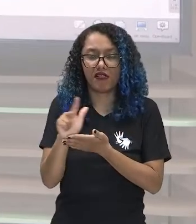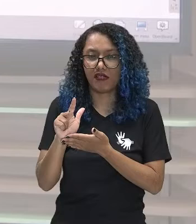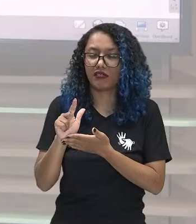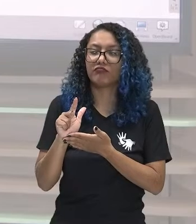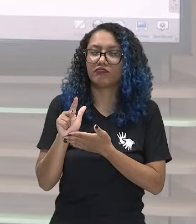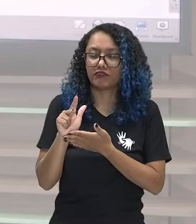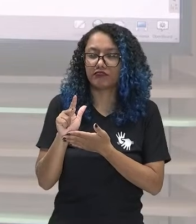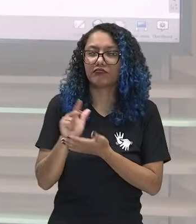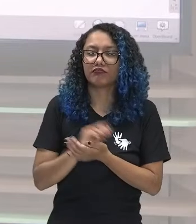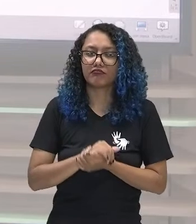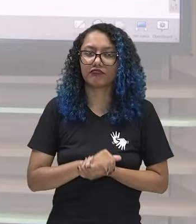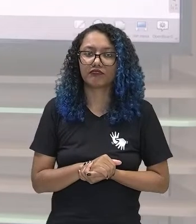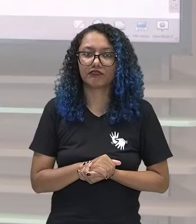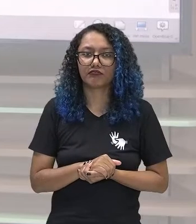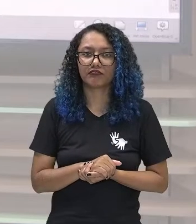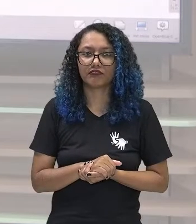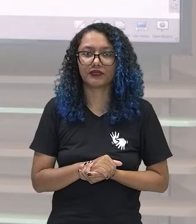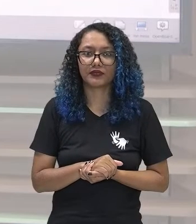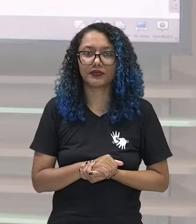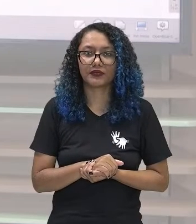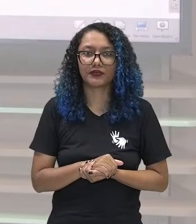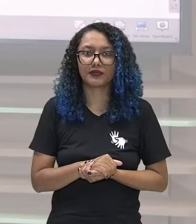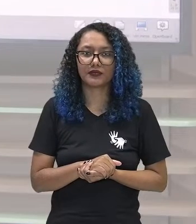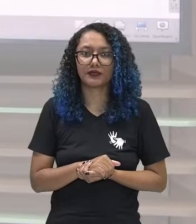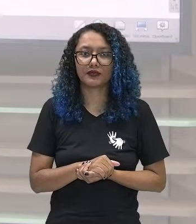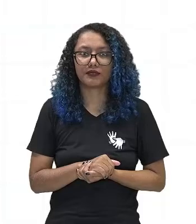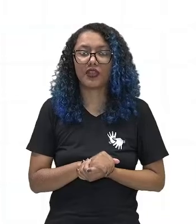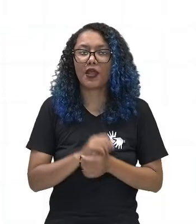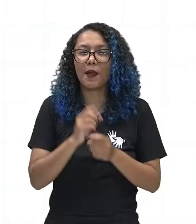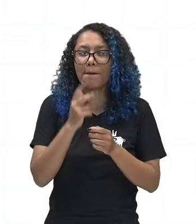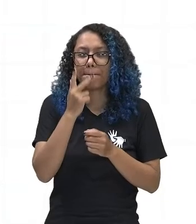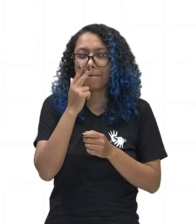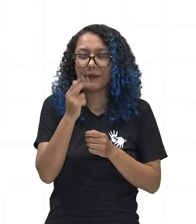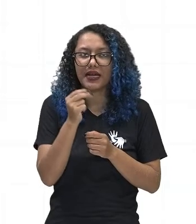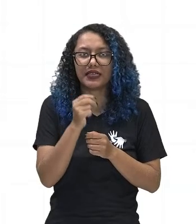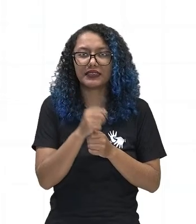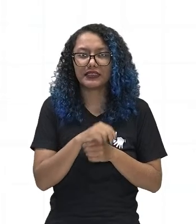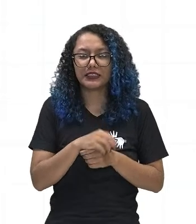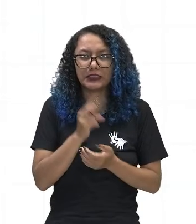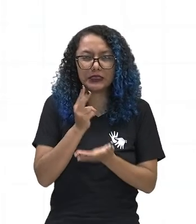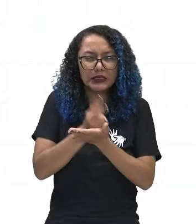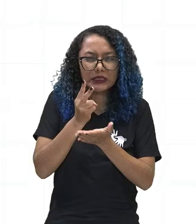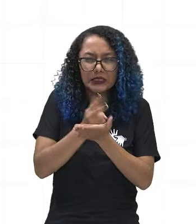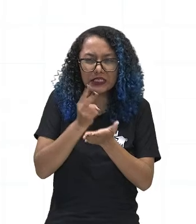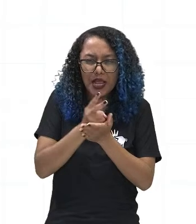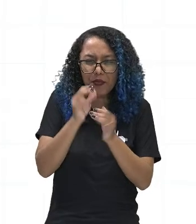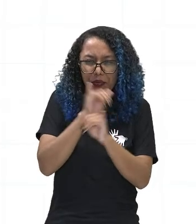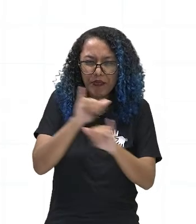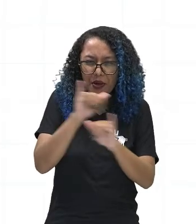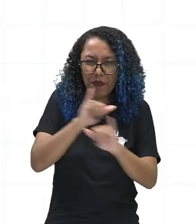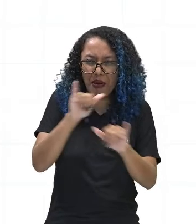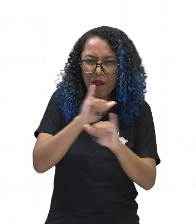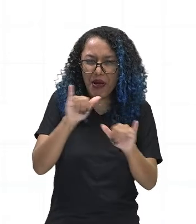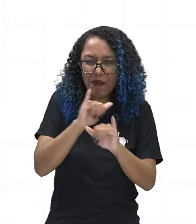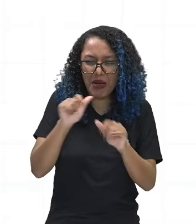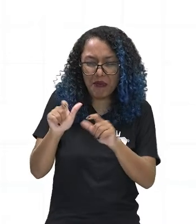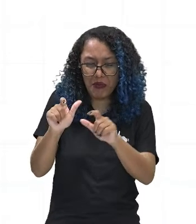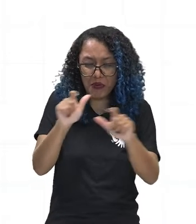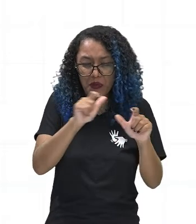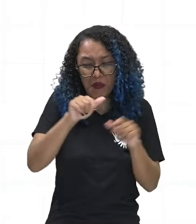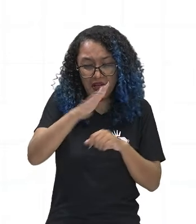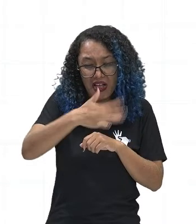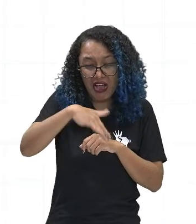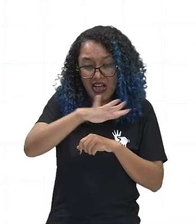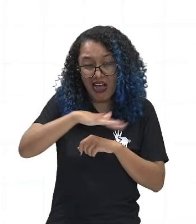tivesse um bombardeio. A publicidade, ela te bombardeia todo instante, nos mais variados